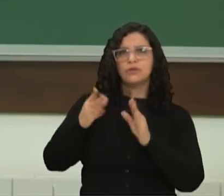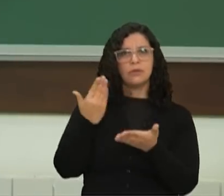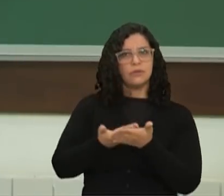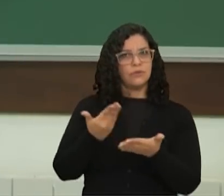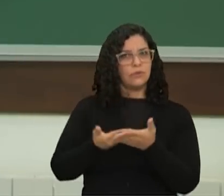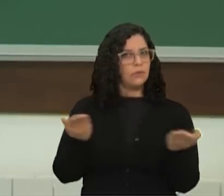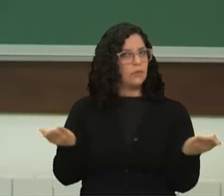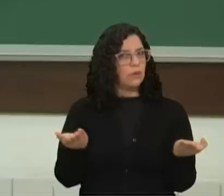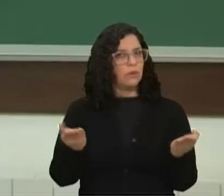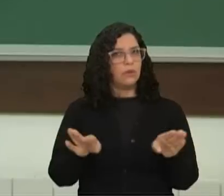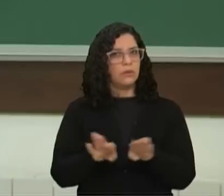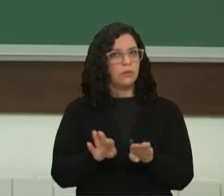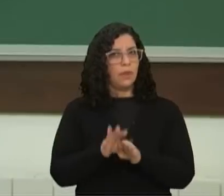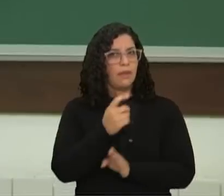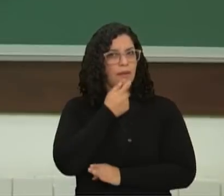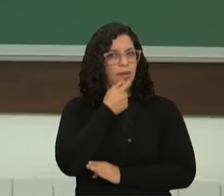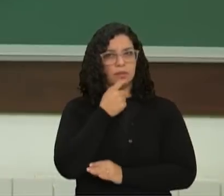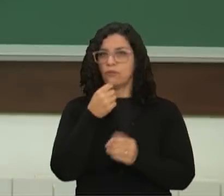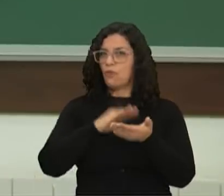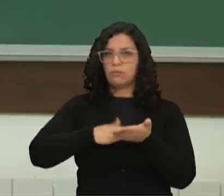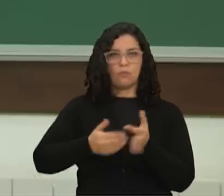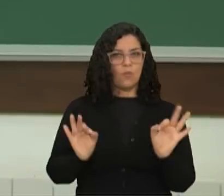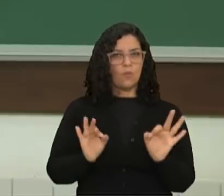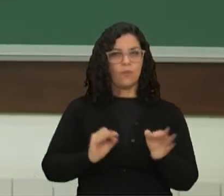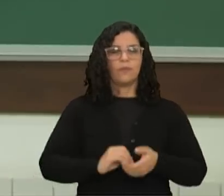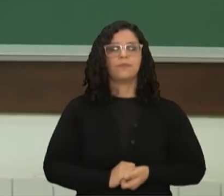sua trajetória de estudo de inglês.